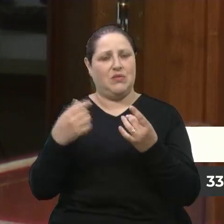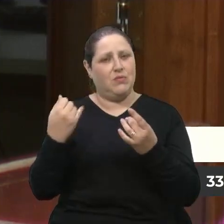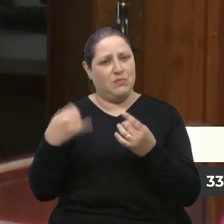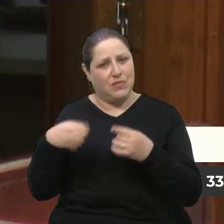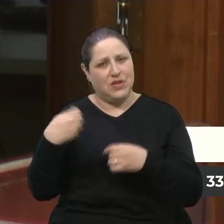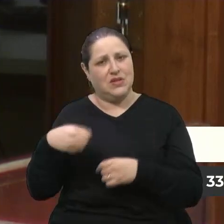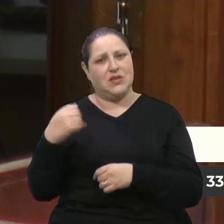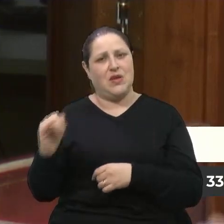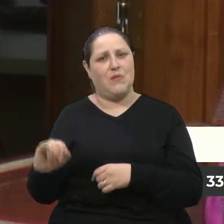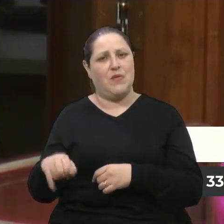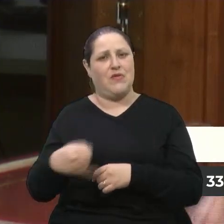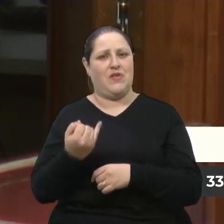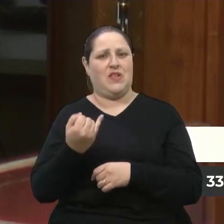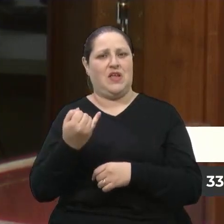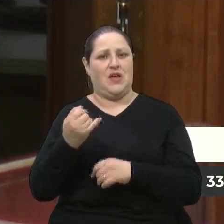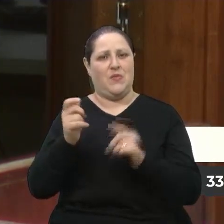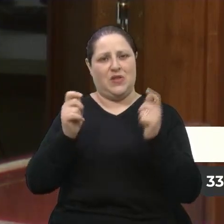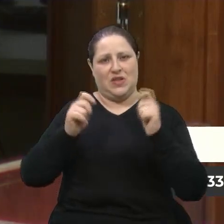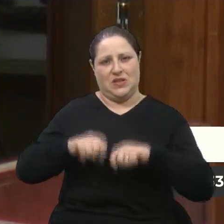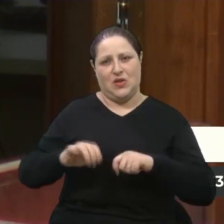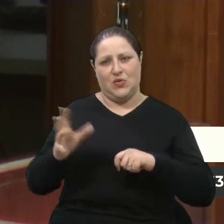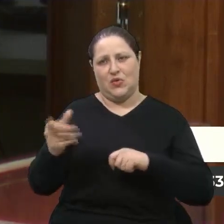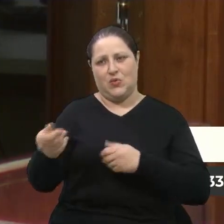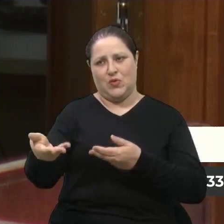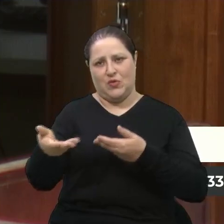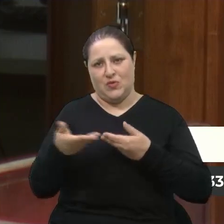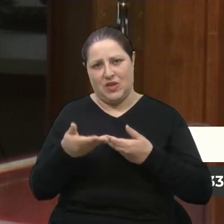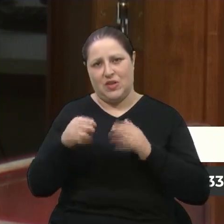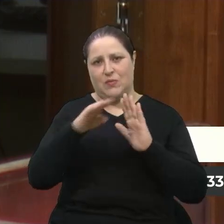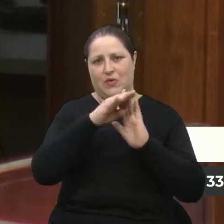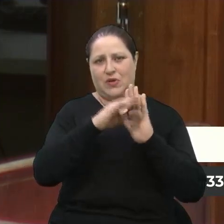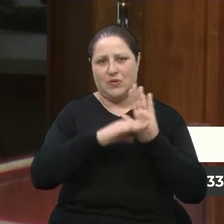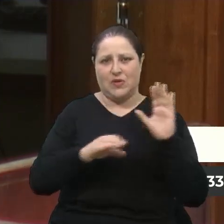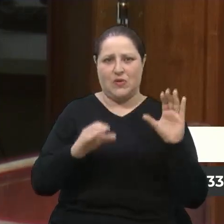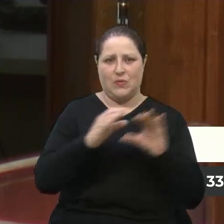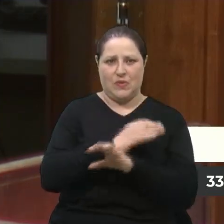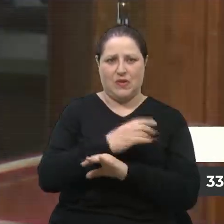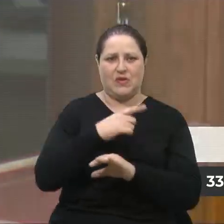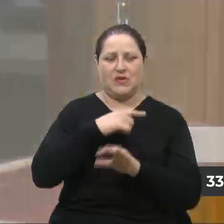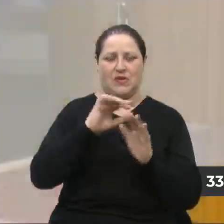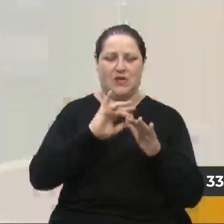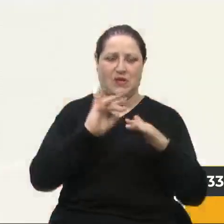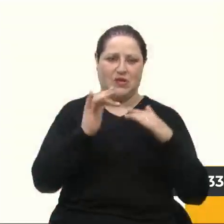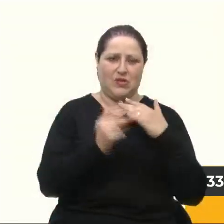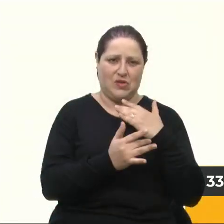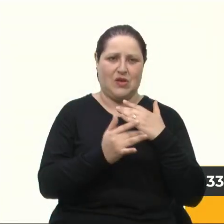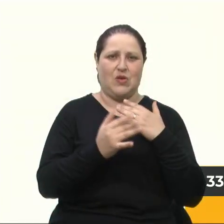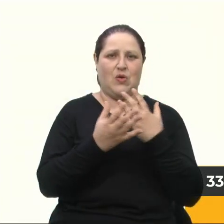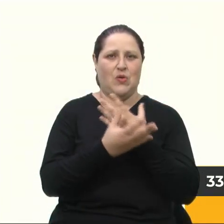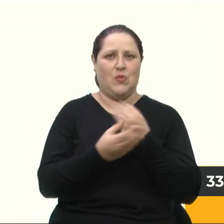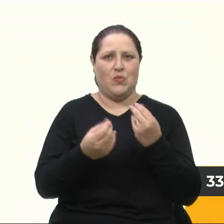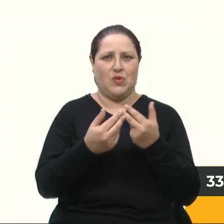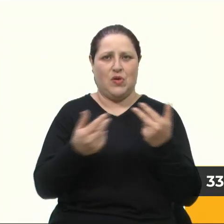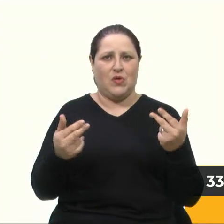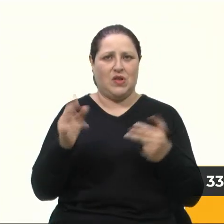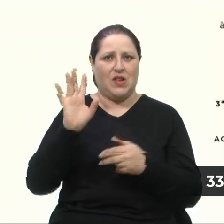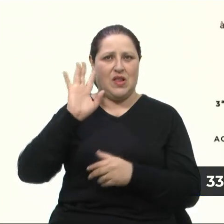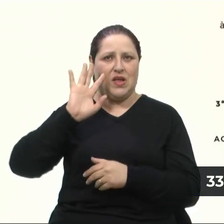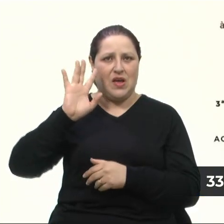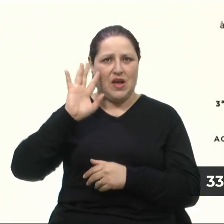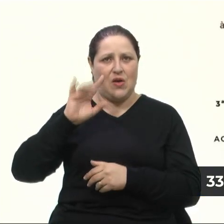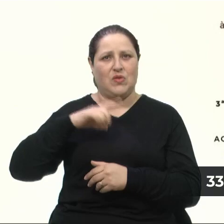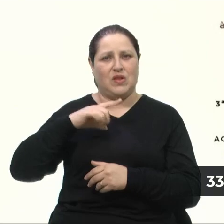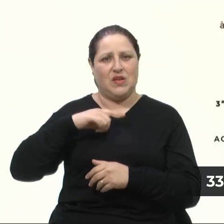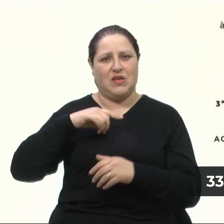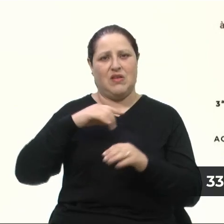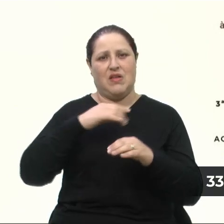convidados. A programação completa da Semana das Altas Habilidades, ela está nas nossas redes sociais, tem muita coisa legal. Tem lives,